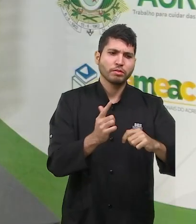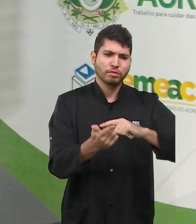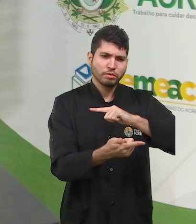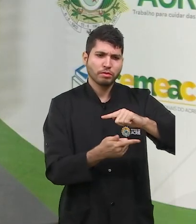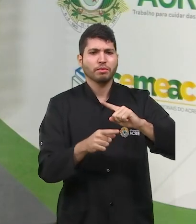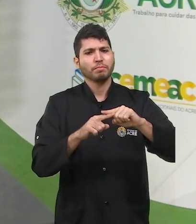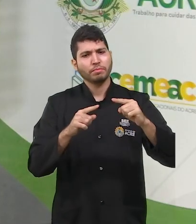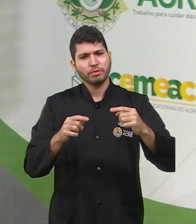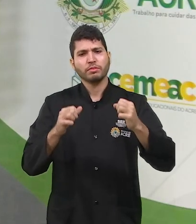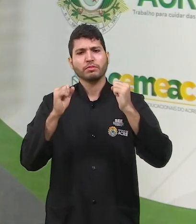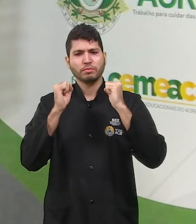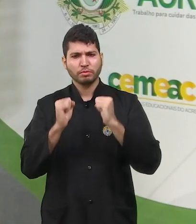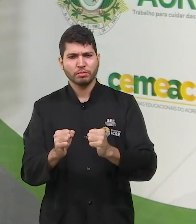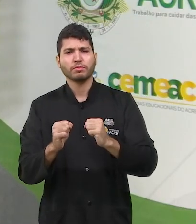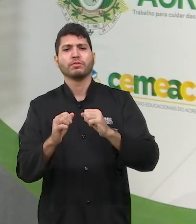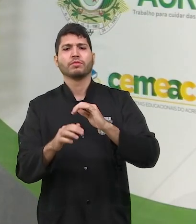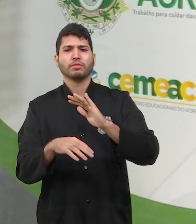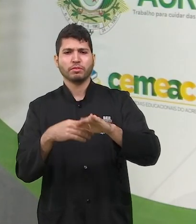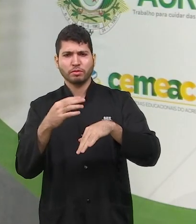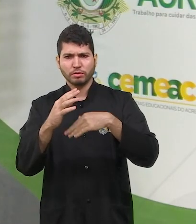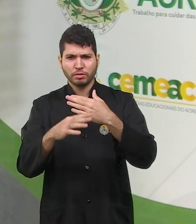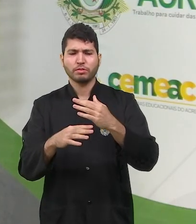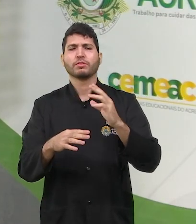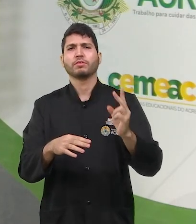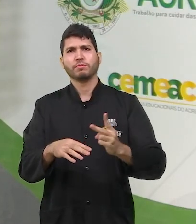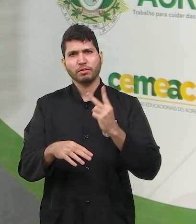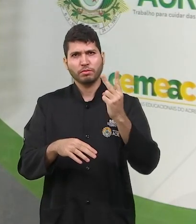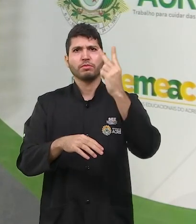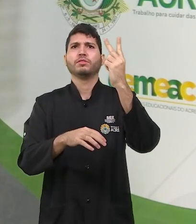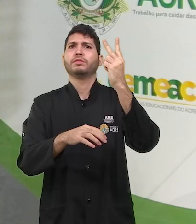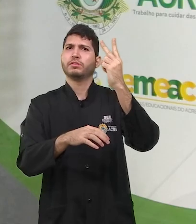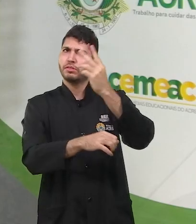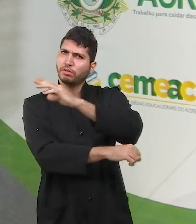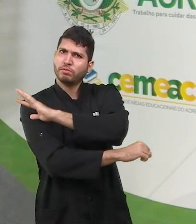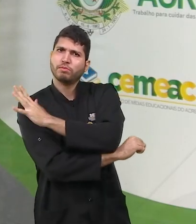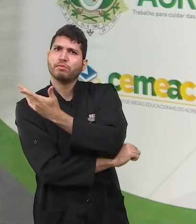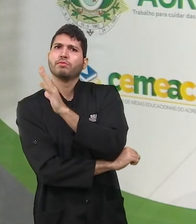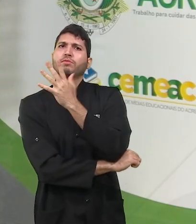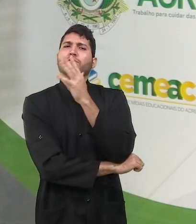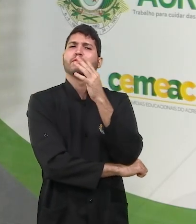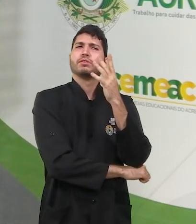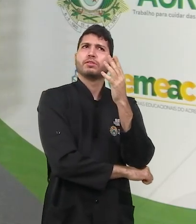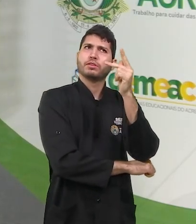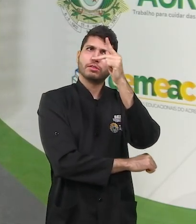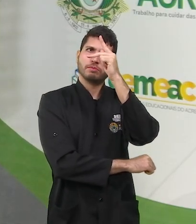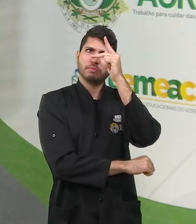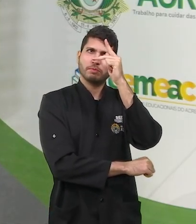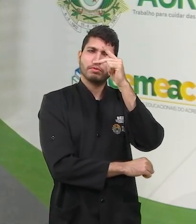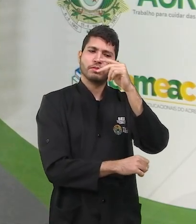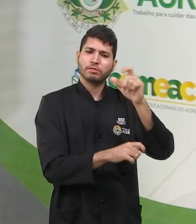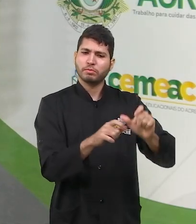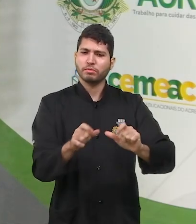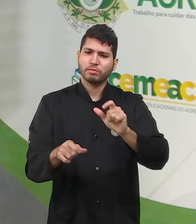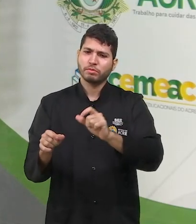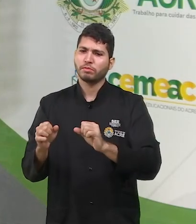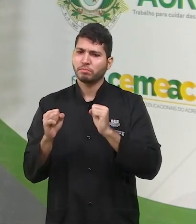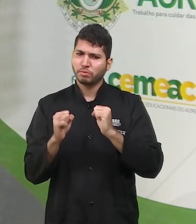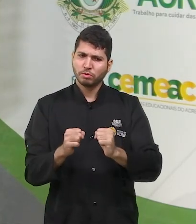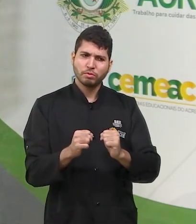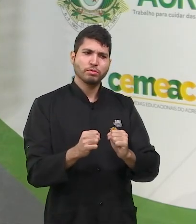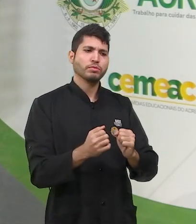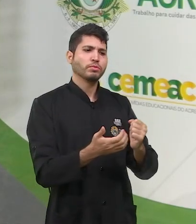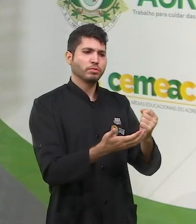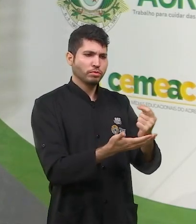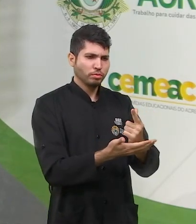uma sociedade que valoriza o meio ambiente e que as pessoas passem a adotar um consumo em que